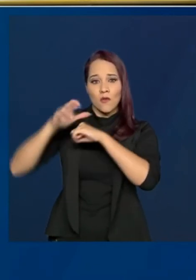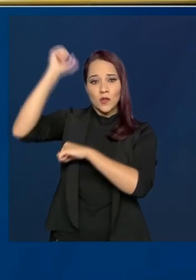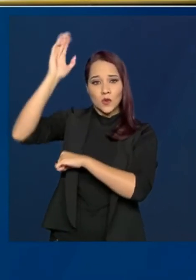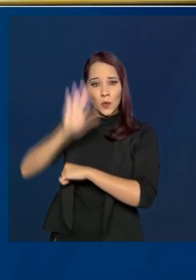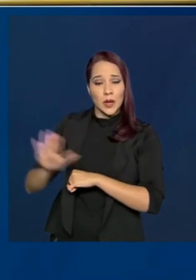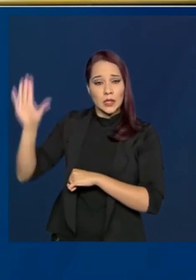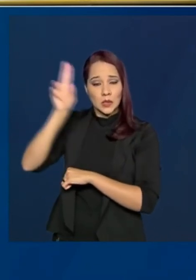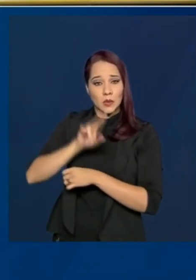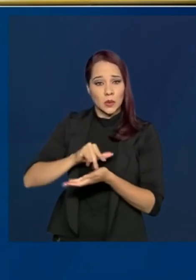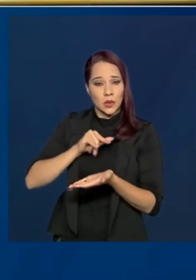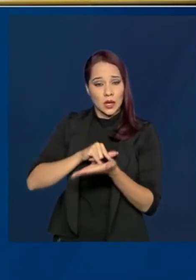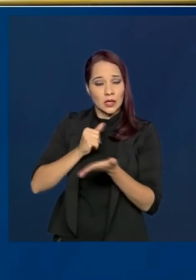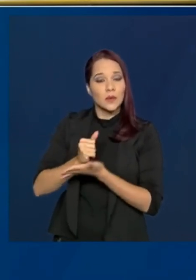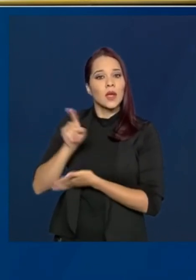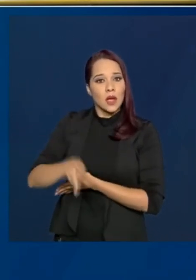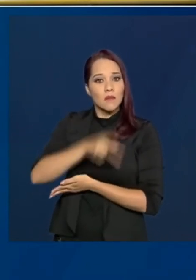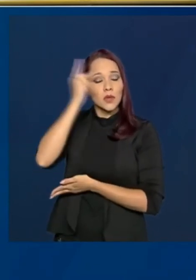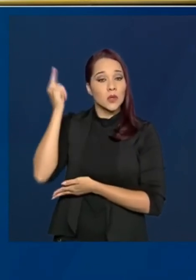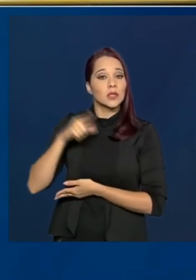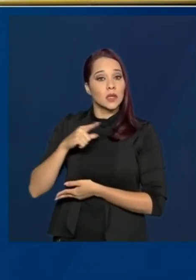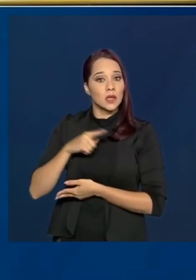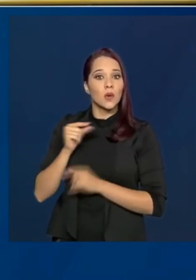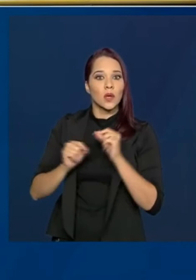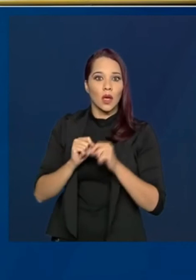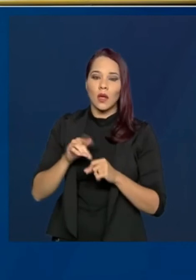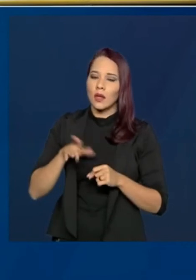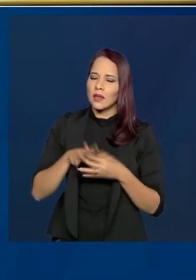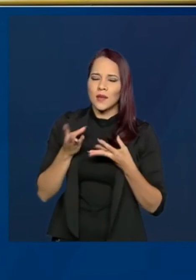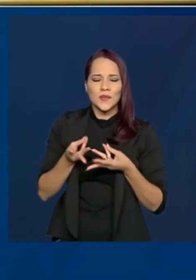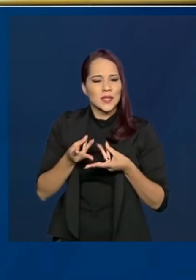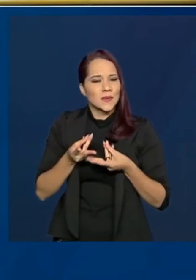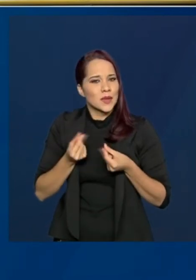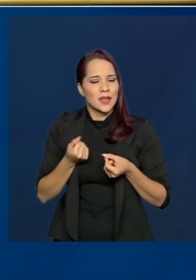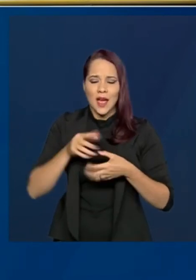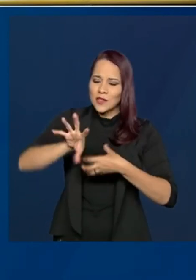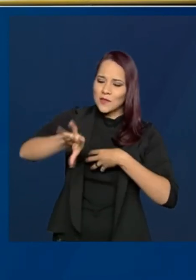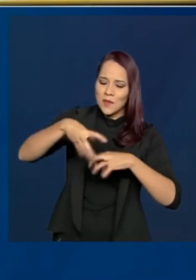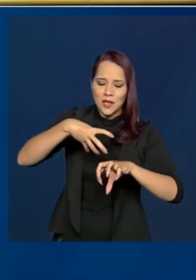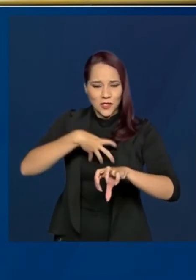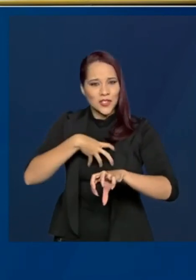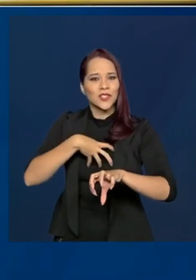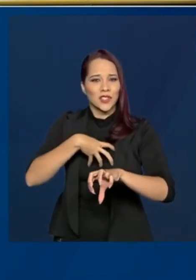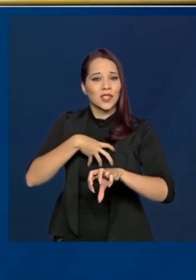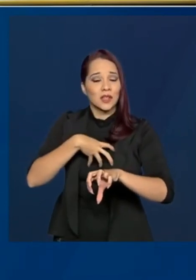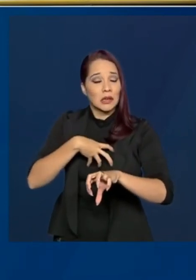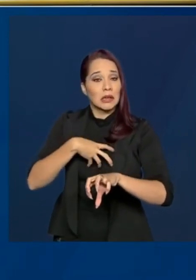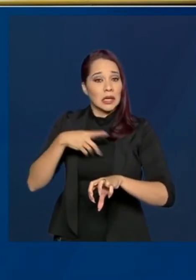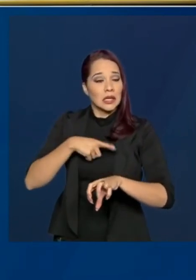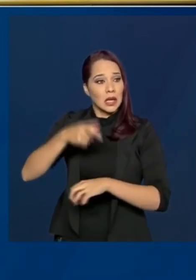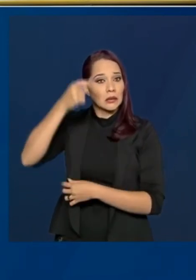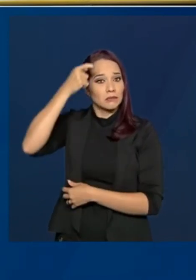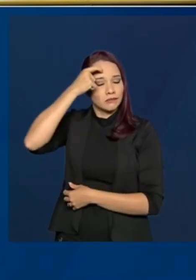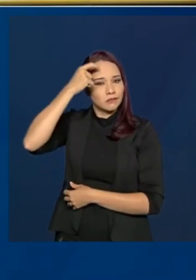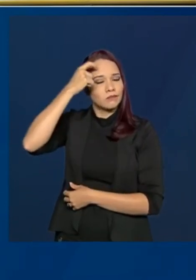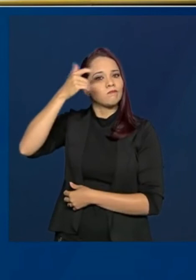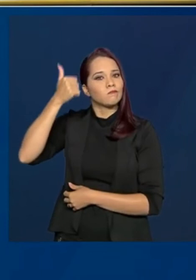da contratação, são pessoas que têm extrema sensibilidade, empatia, solidariedade e um capital mental